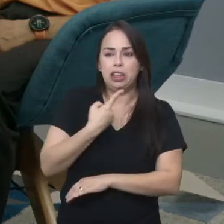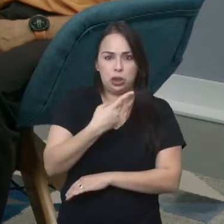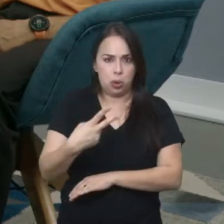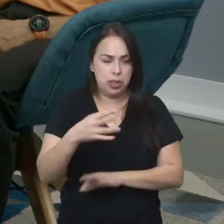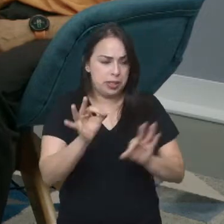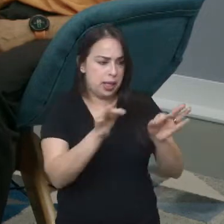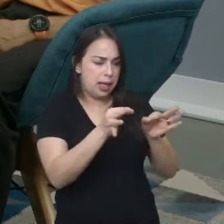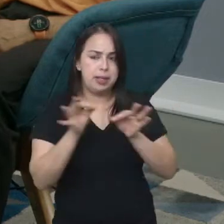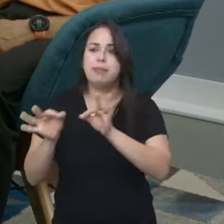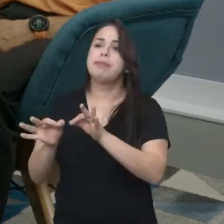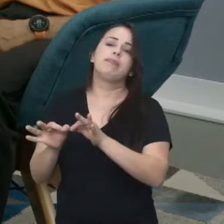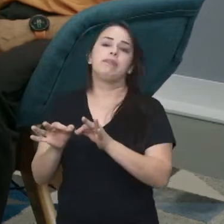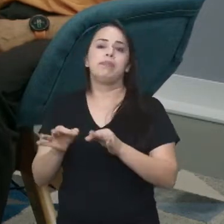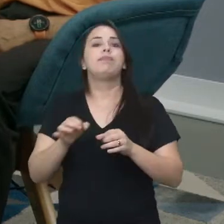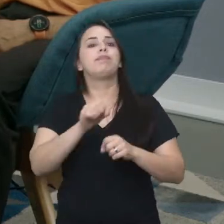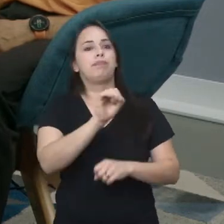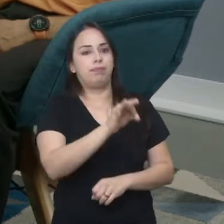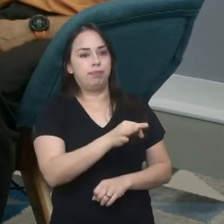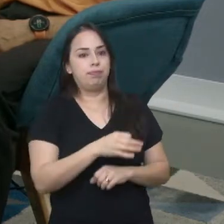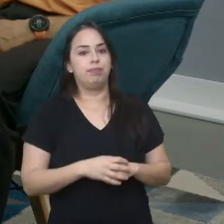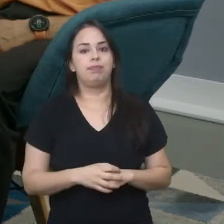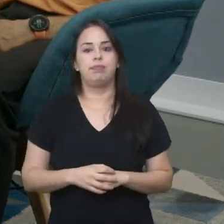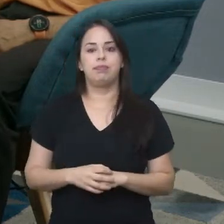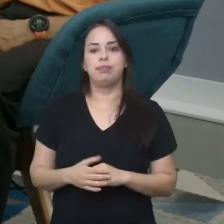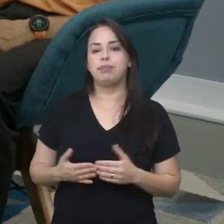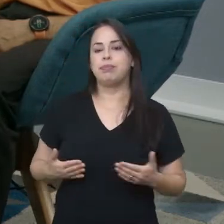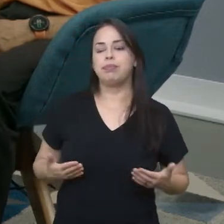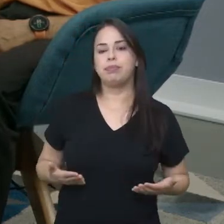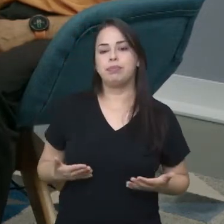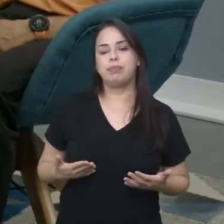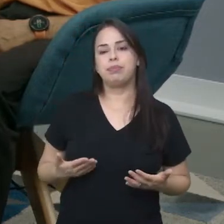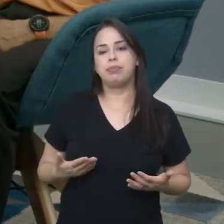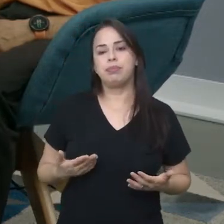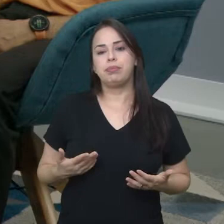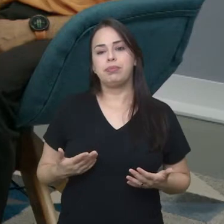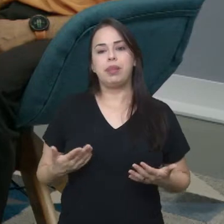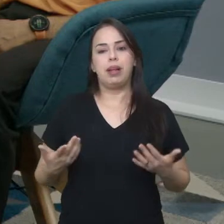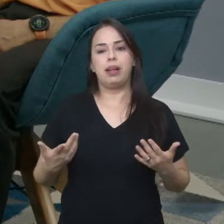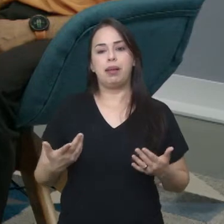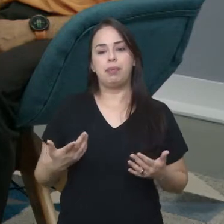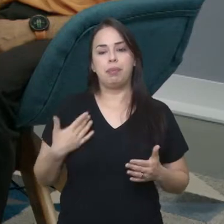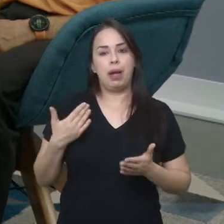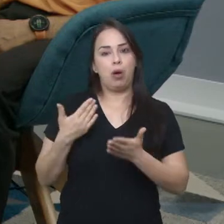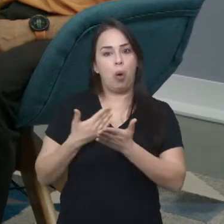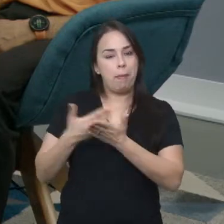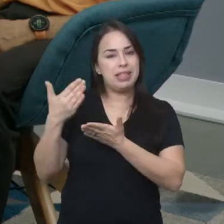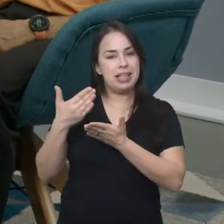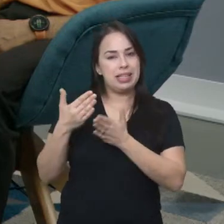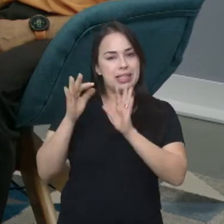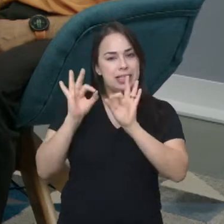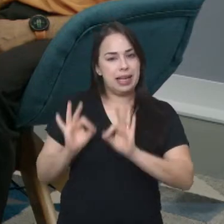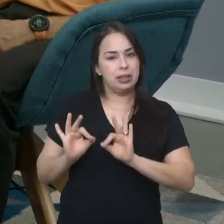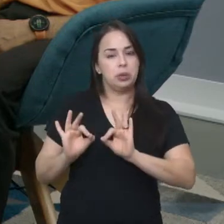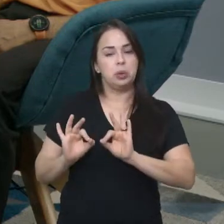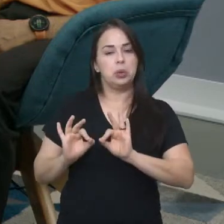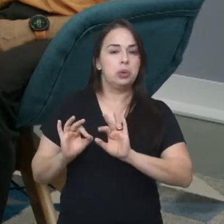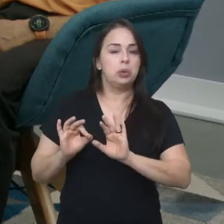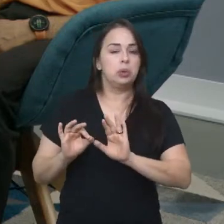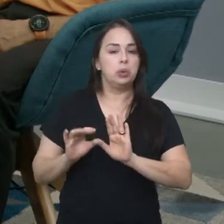idade, é isso mesmo? Isso. Sim, perfeito. E a gente fala-se muito, para começar desde o início, dos